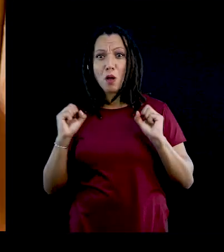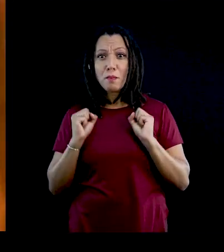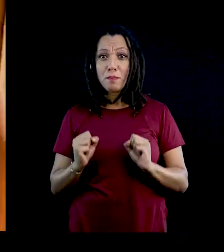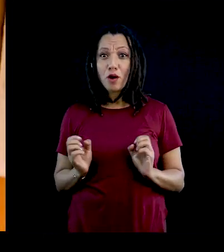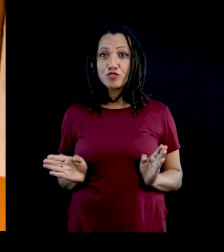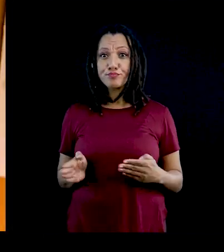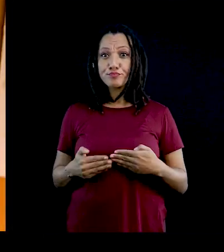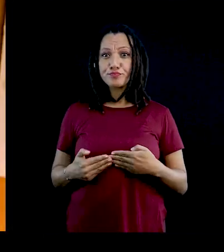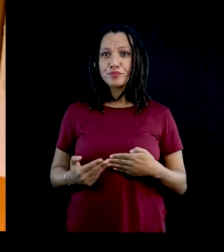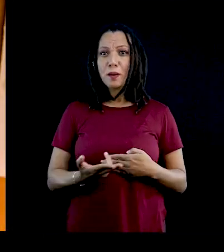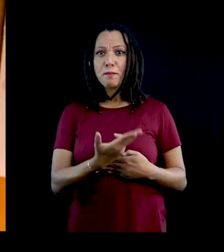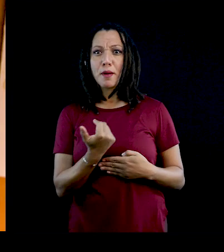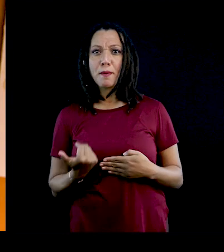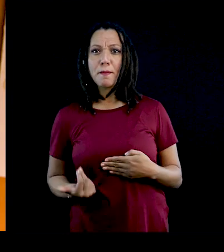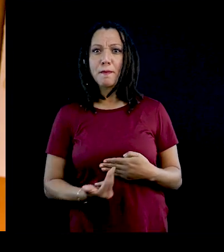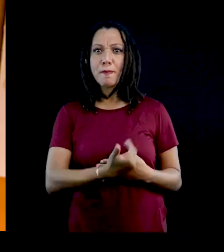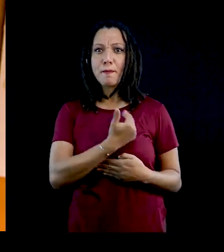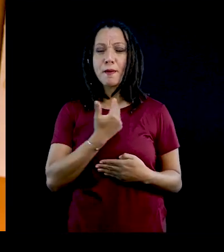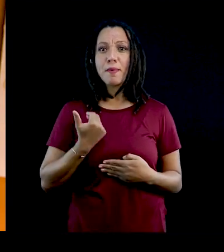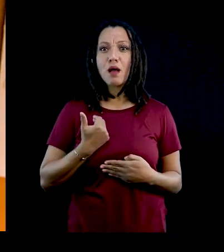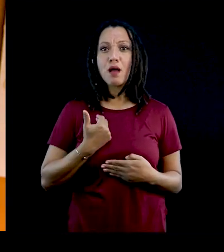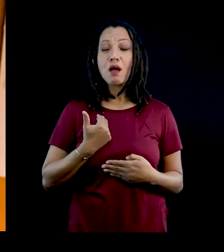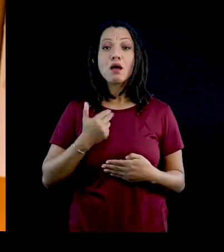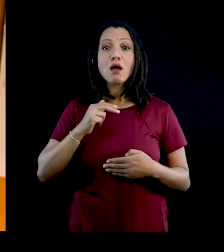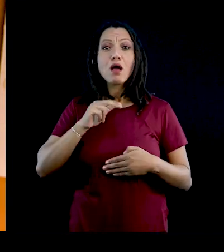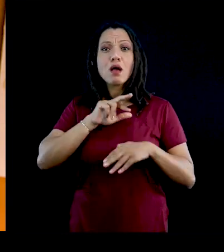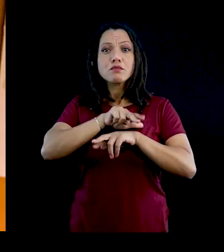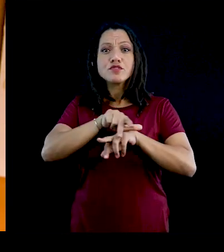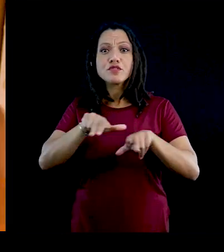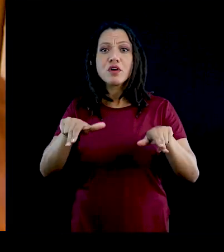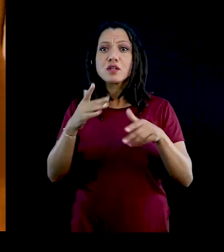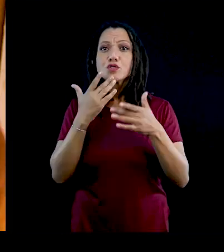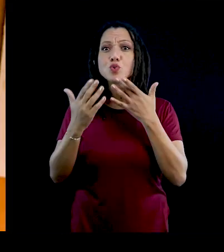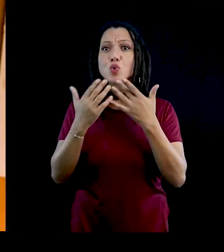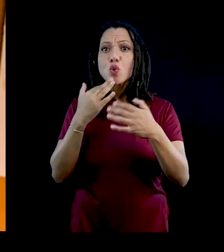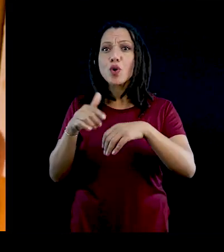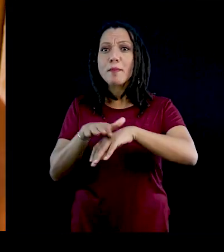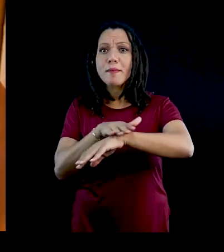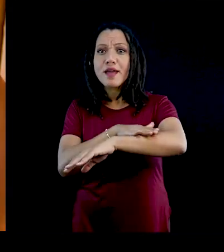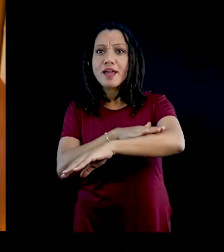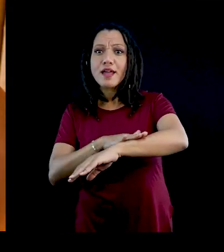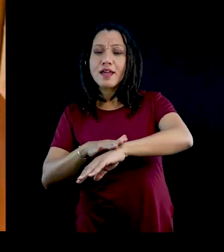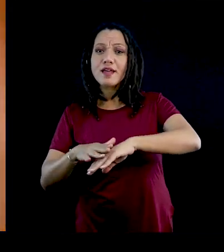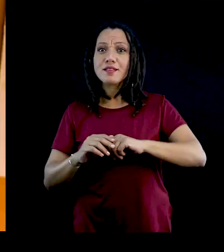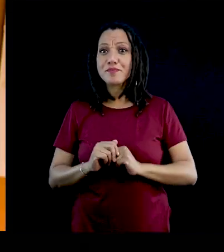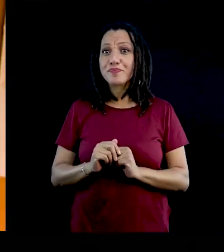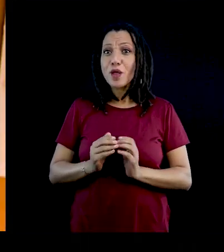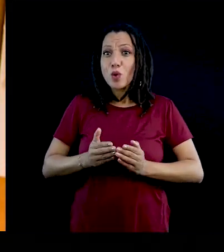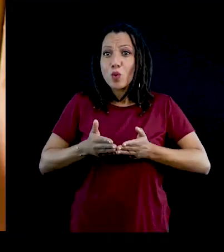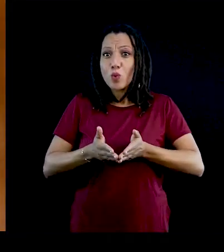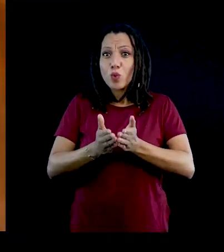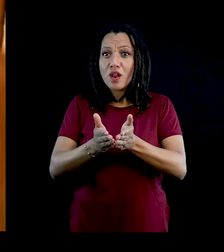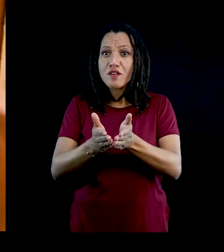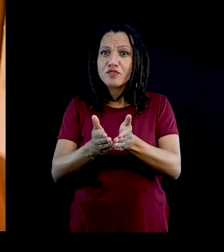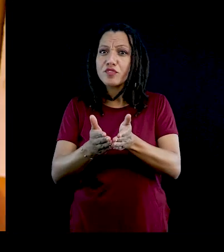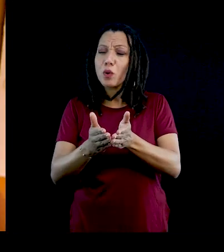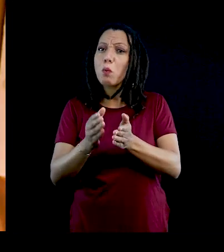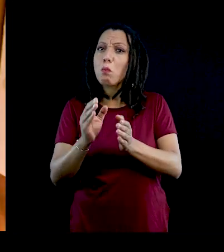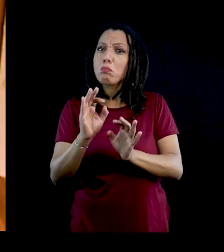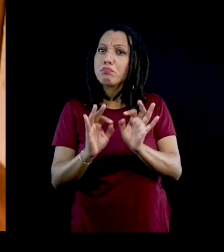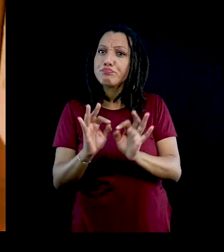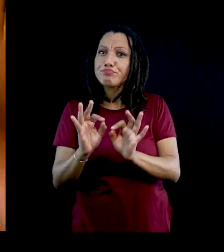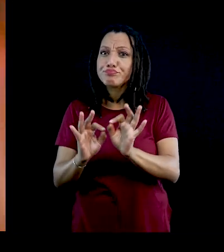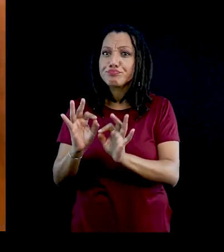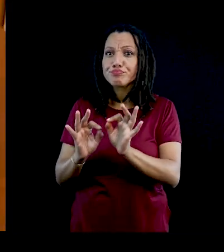fora, buscar outros tons de pele, colocar mais elementos nesse navio. Posso também fazer um fundo aqui